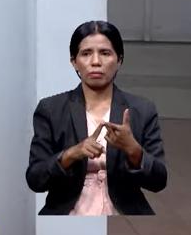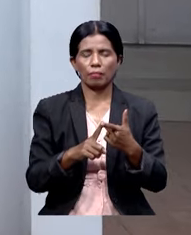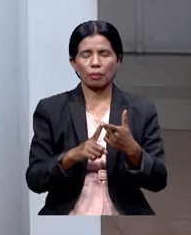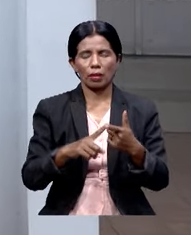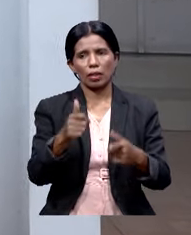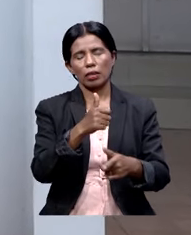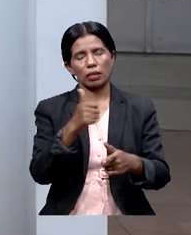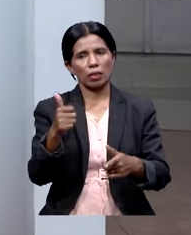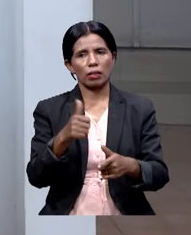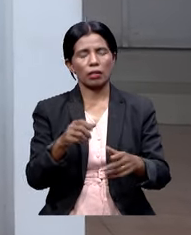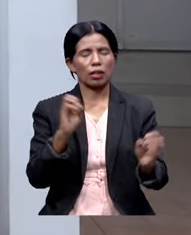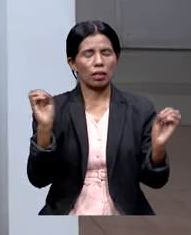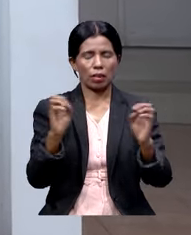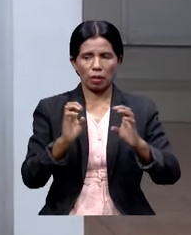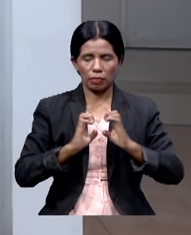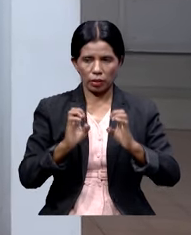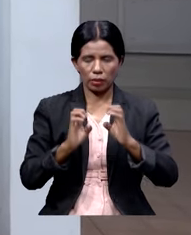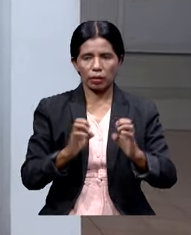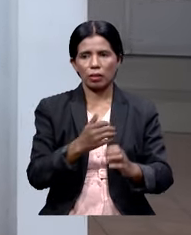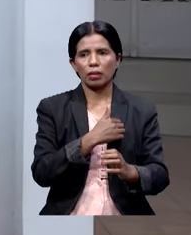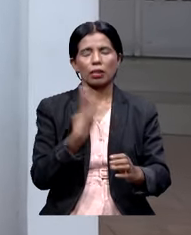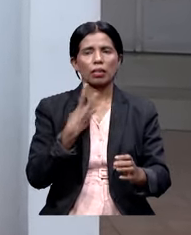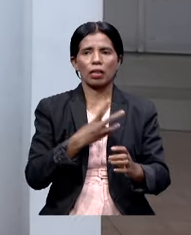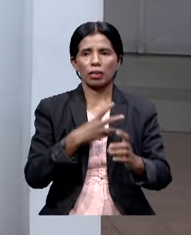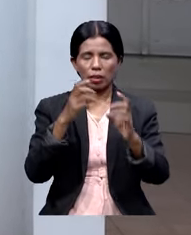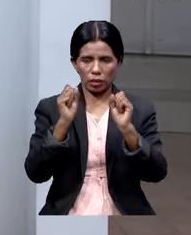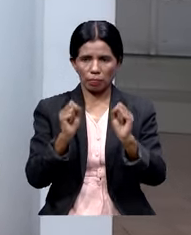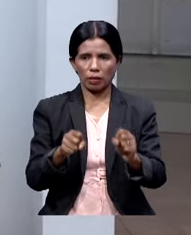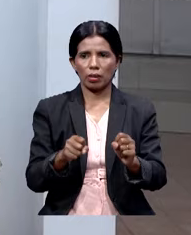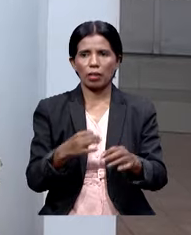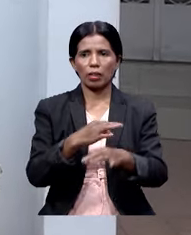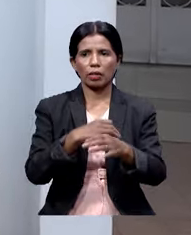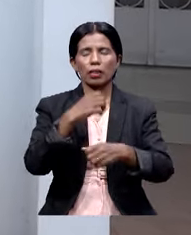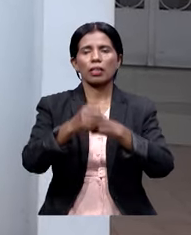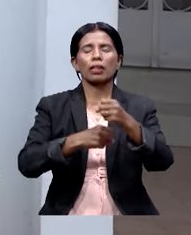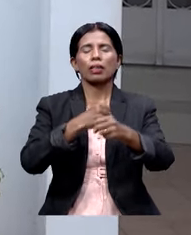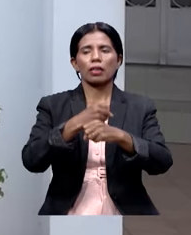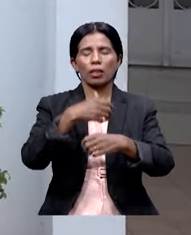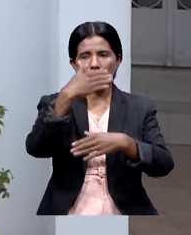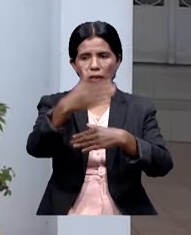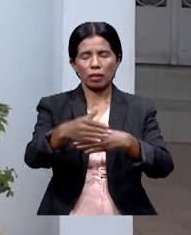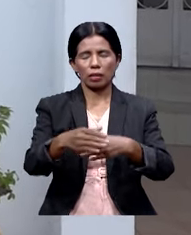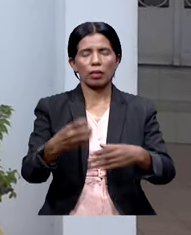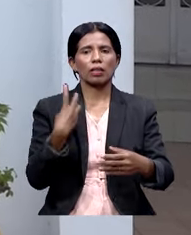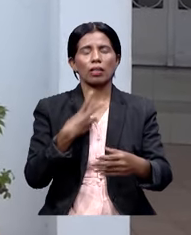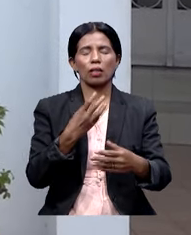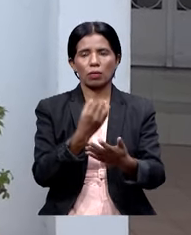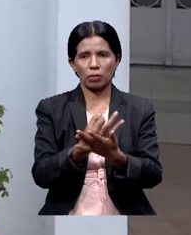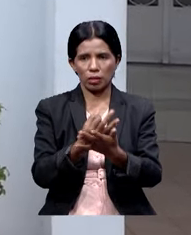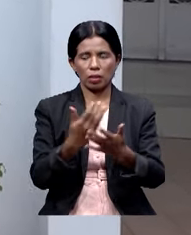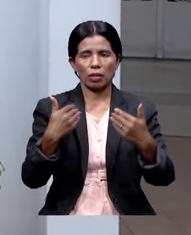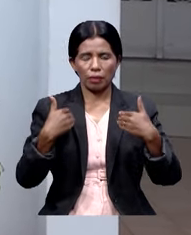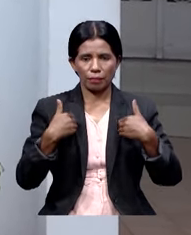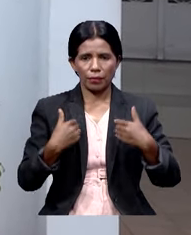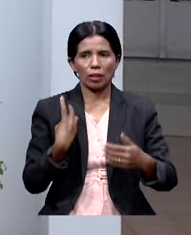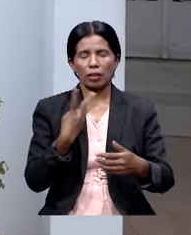nebe la dun emergência la dun sa ita sibele a dia batina noi depende bai tene orsamento iha os balo